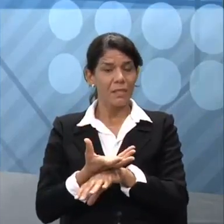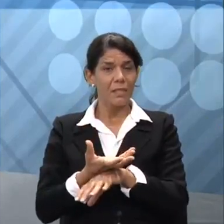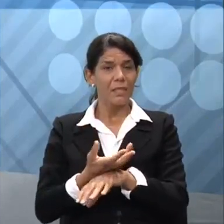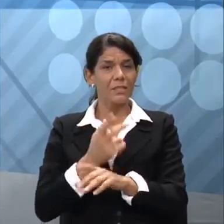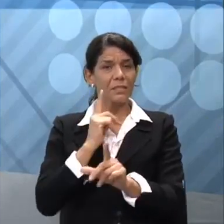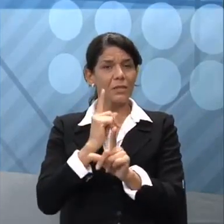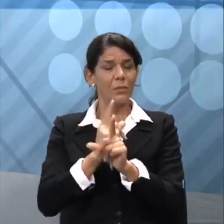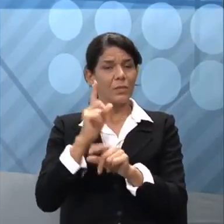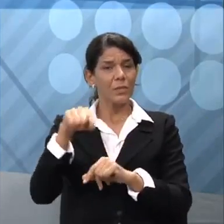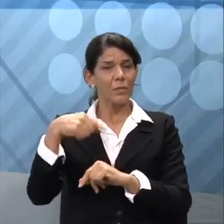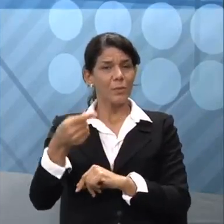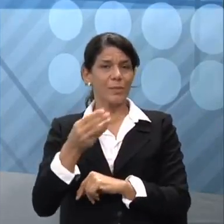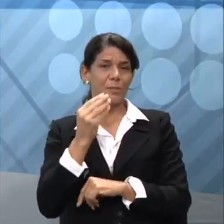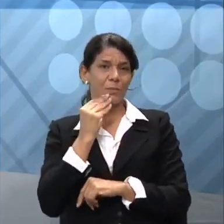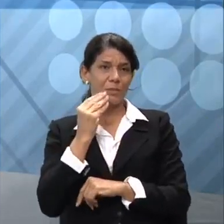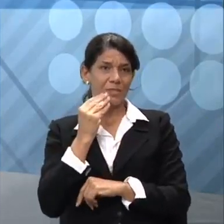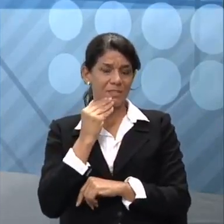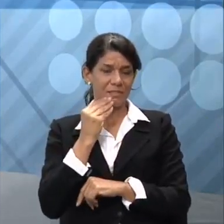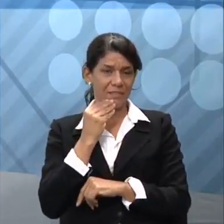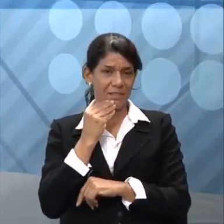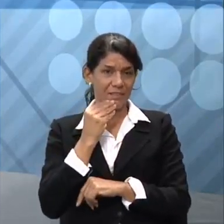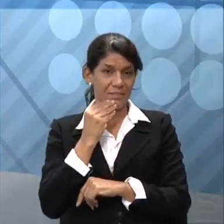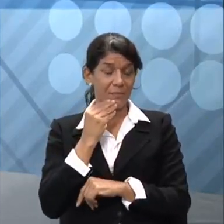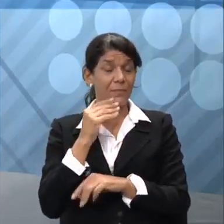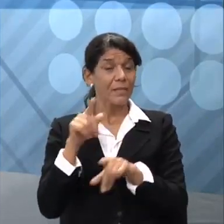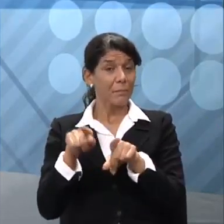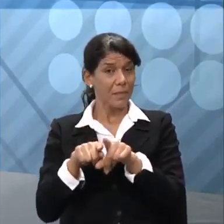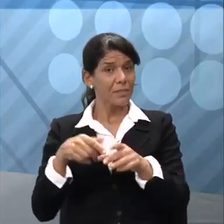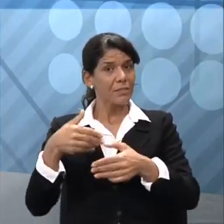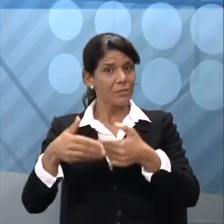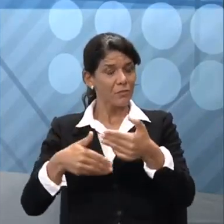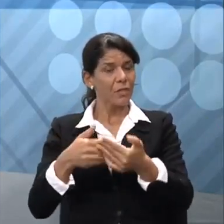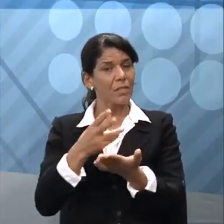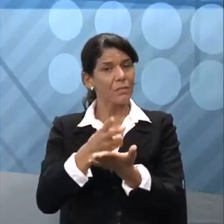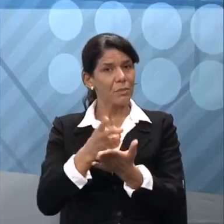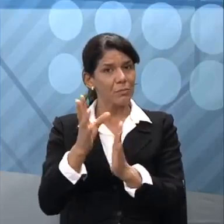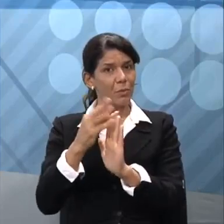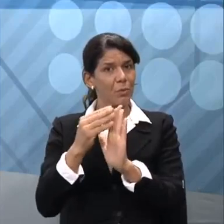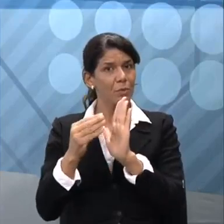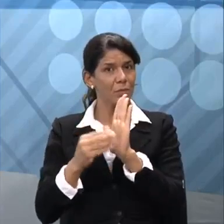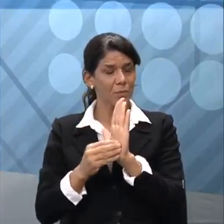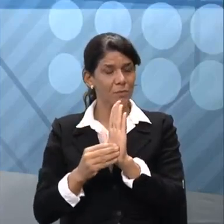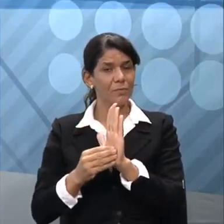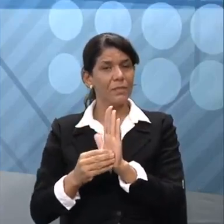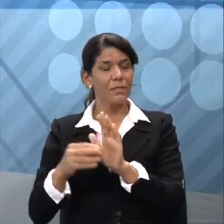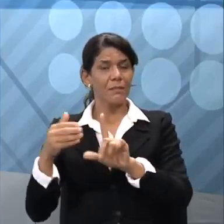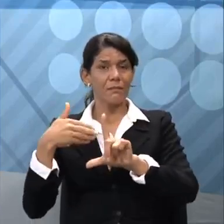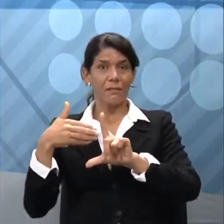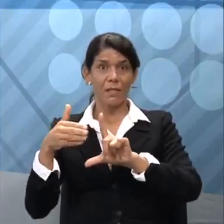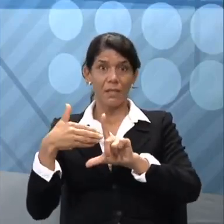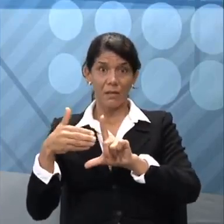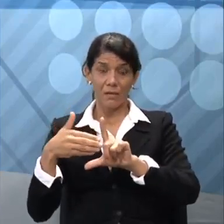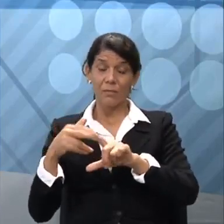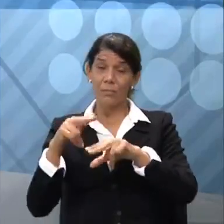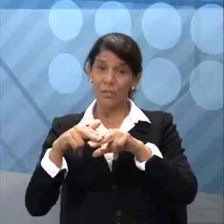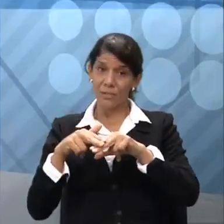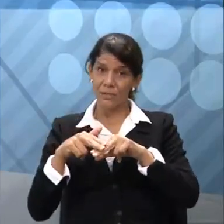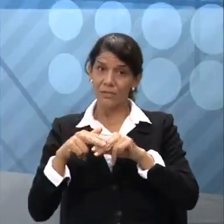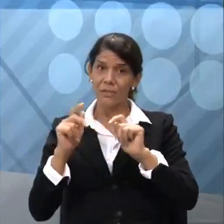vejo numa outra oportunidade, além de desenvolver esse mesmo conteúdo nas nossas teleaulas, portanto, será